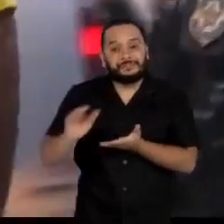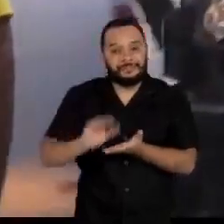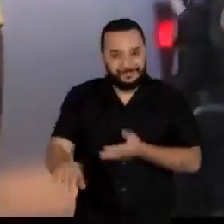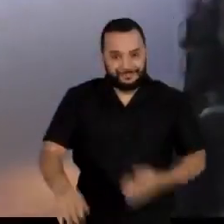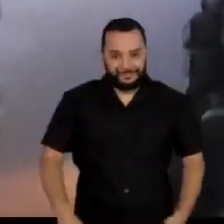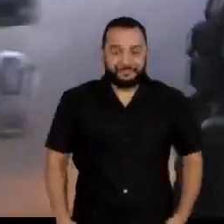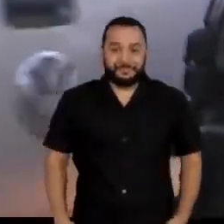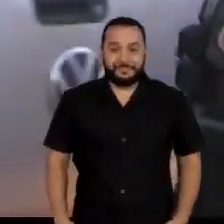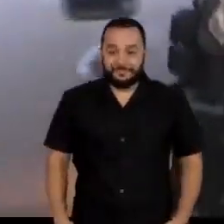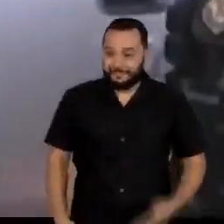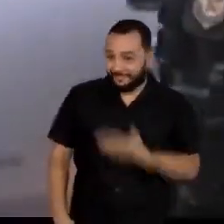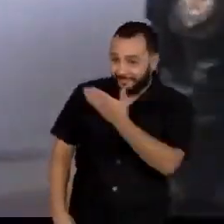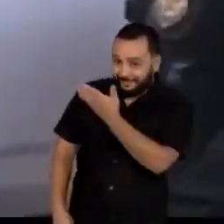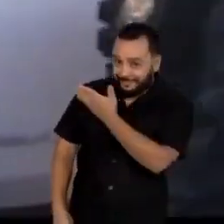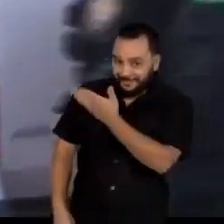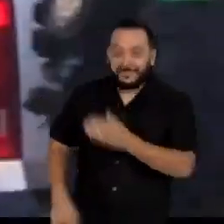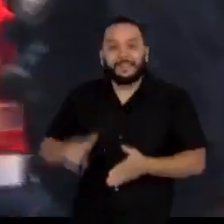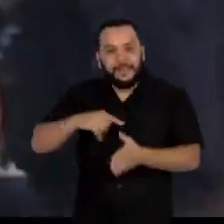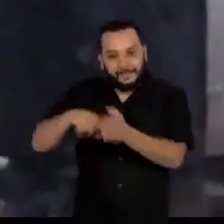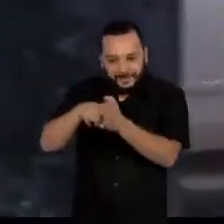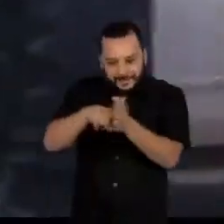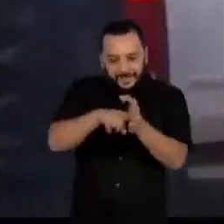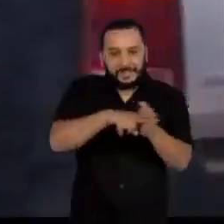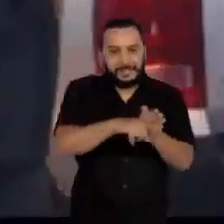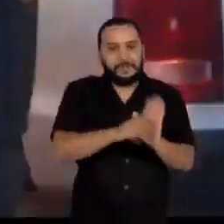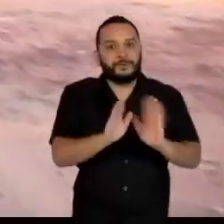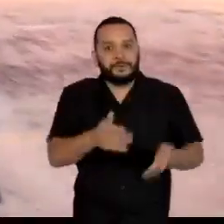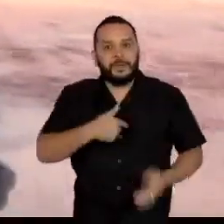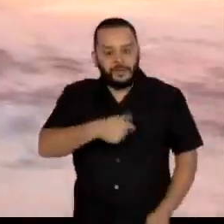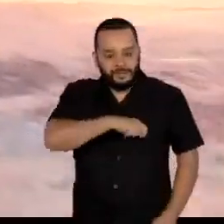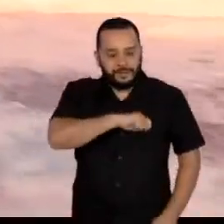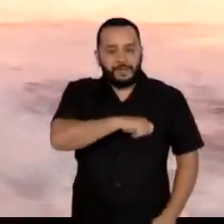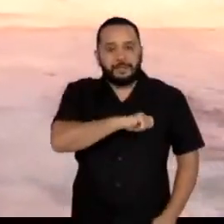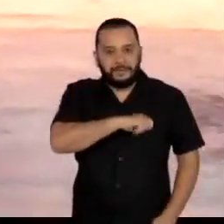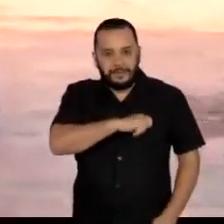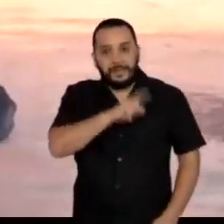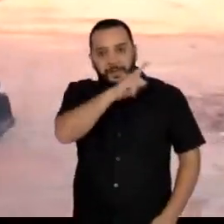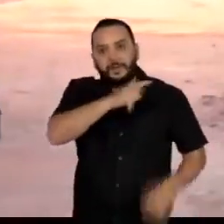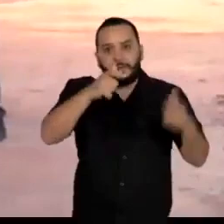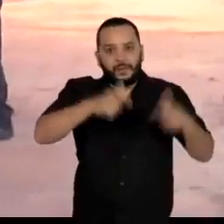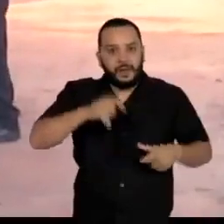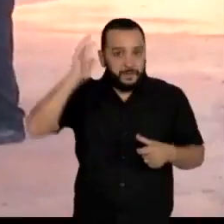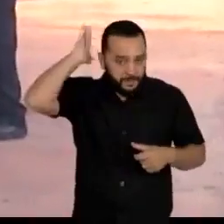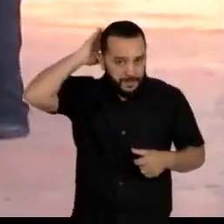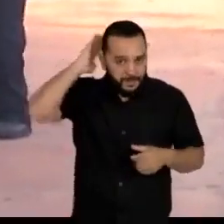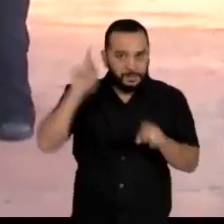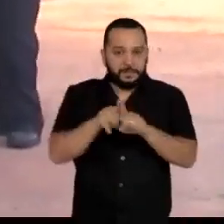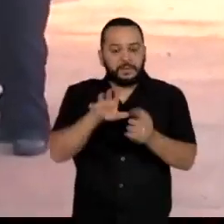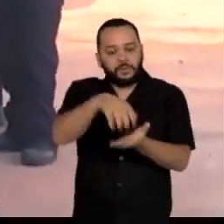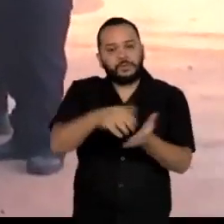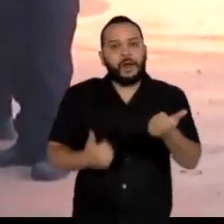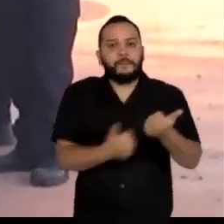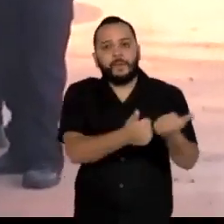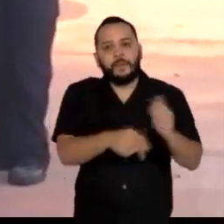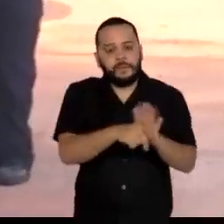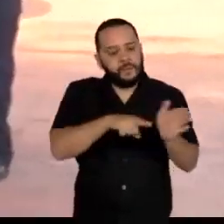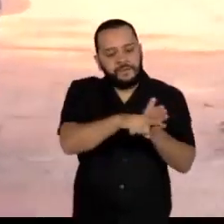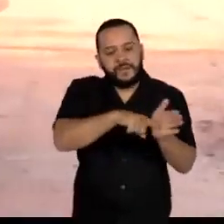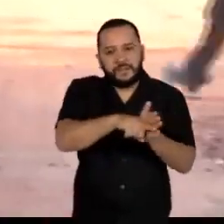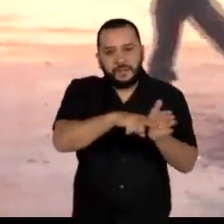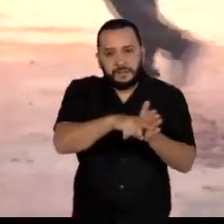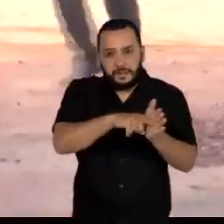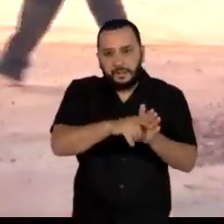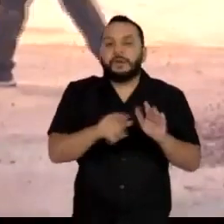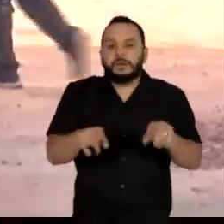A operação foi comandada pela Delegacia de Conflitos Agrários de Santarém e pelo Núcleo de Apoio à Investigação,